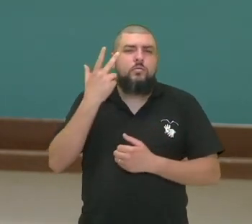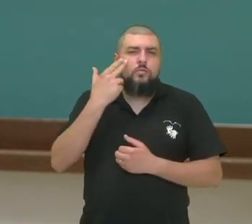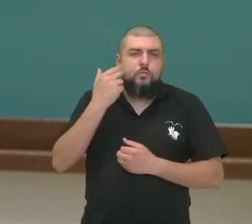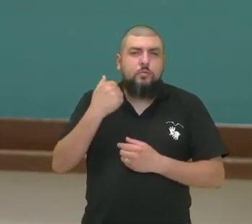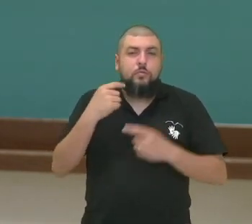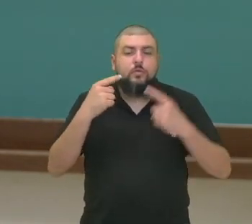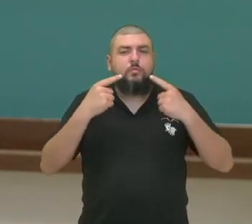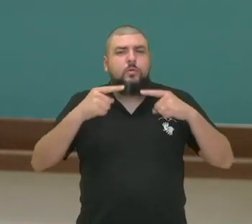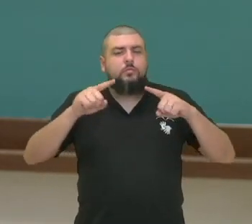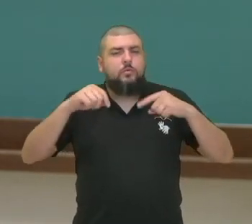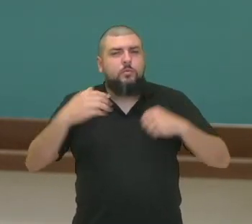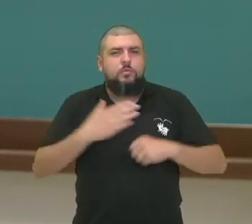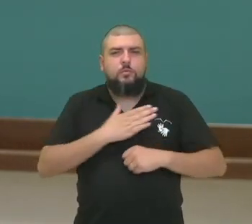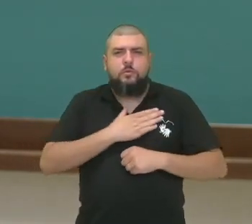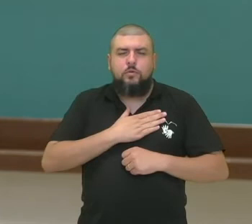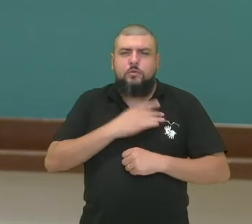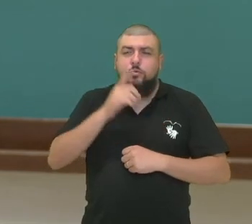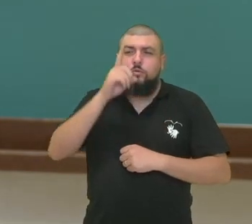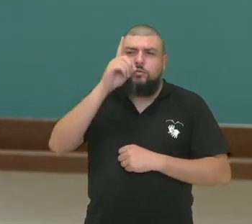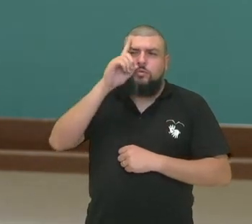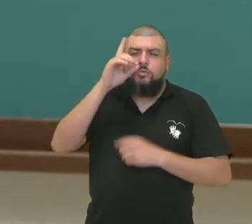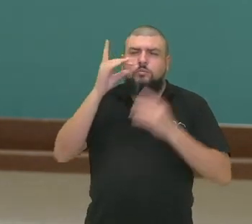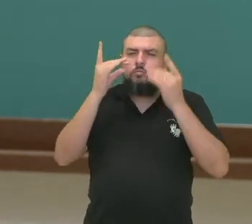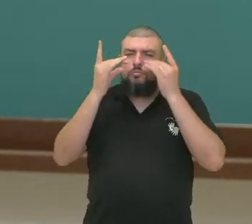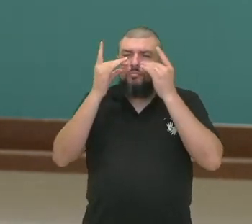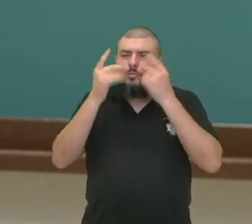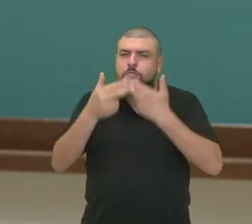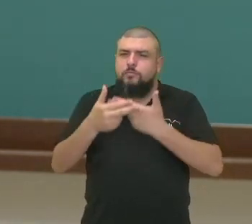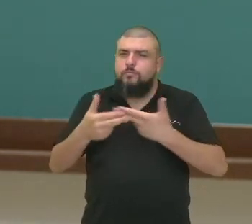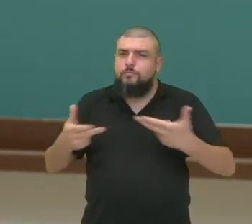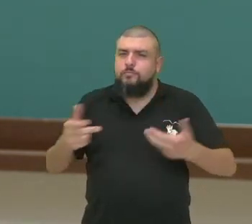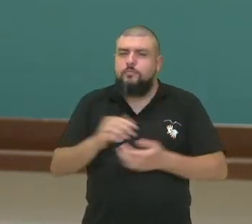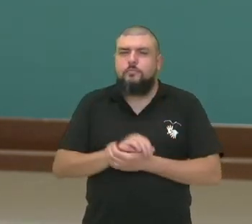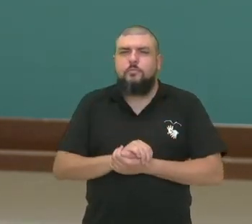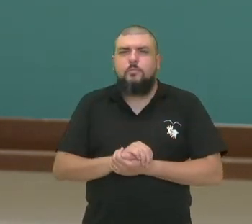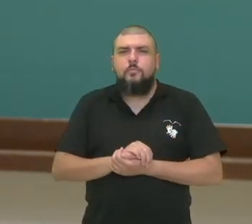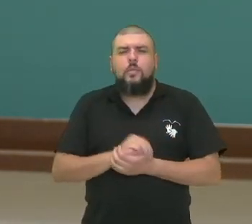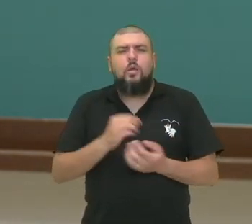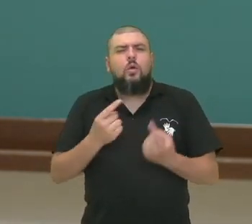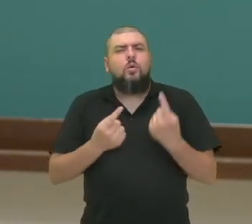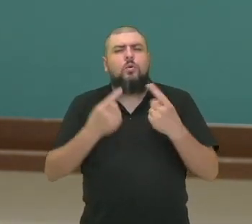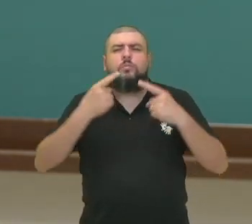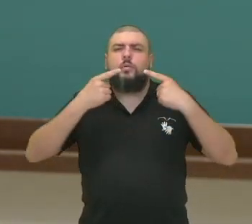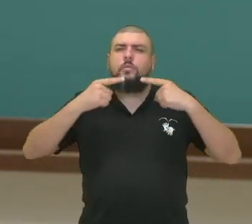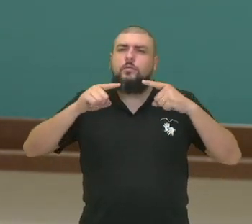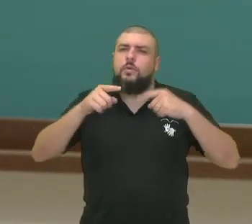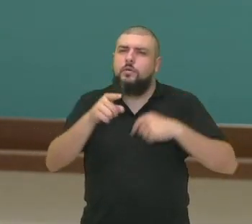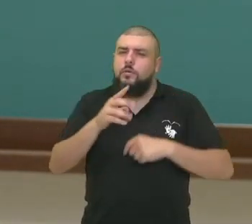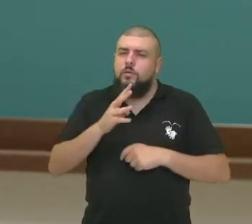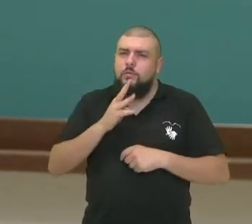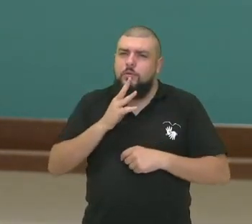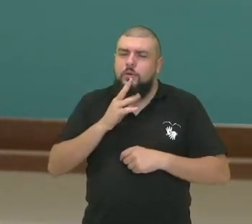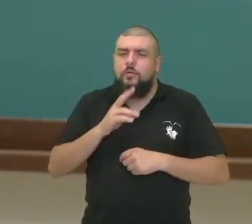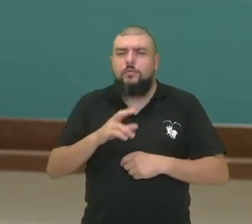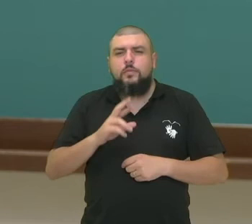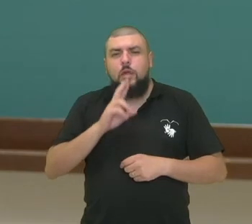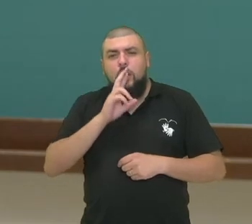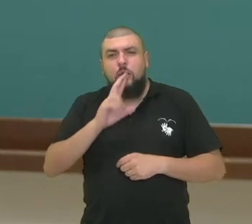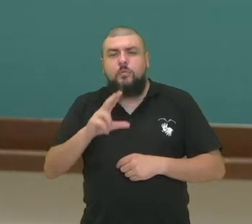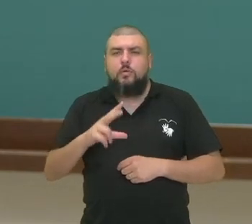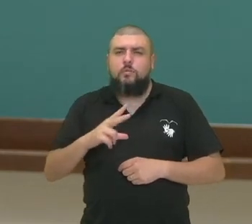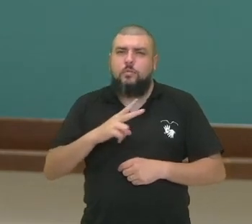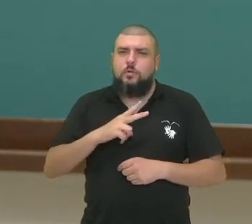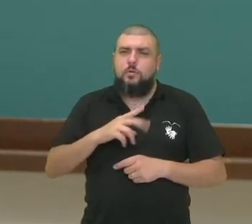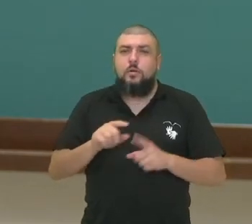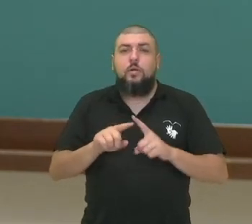bem presentes no nosso cotidiano. Quais são os hinos que você já conhece? Resposta pessoal, mas temos